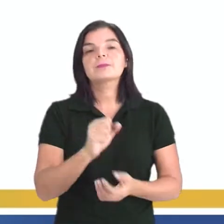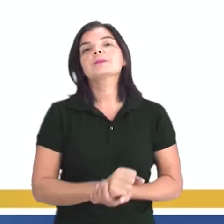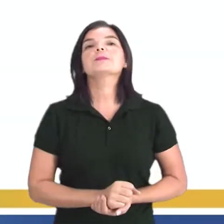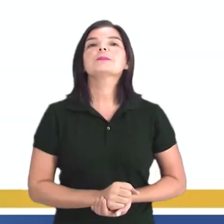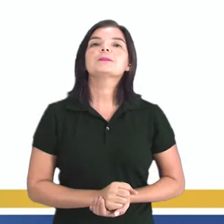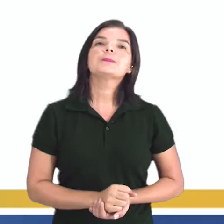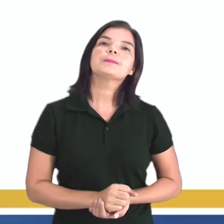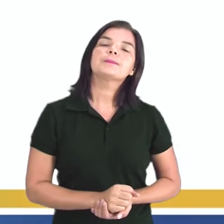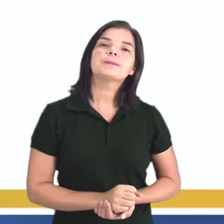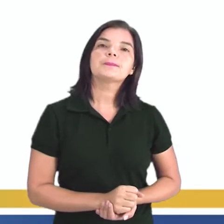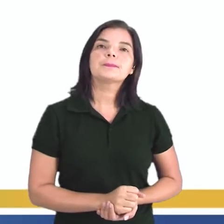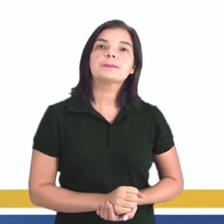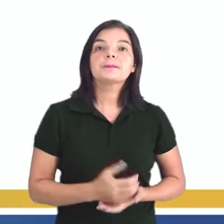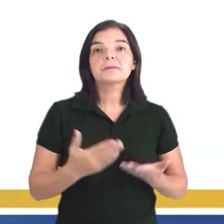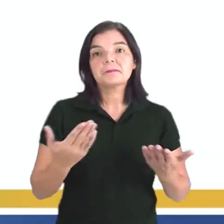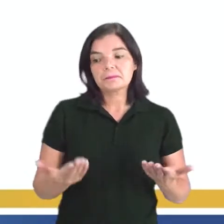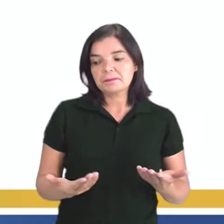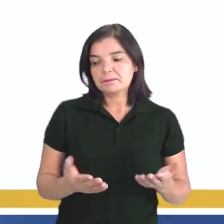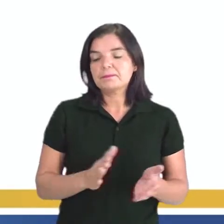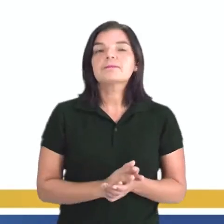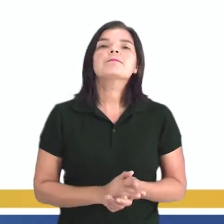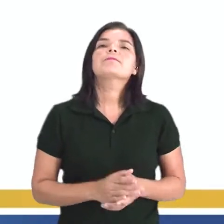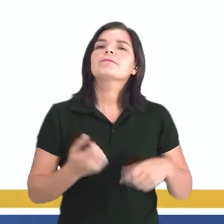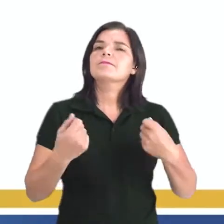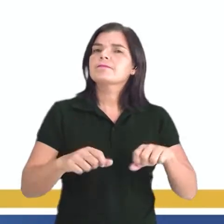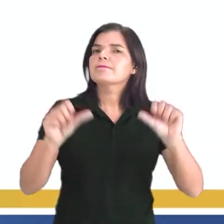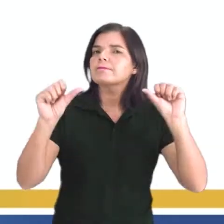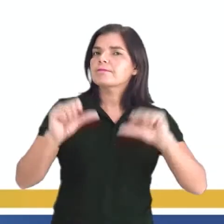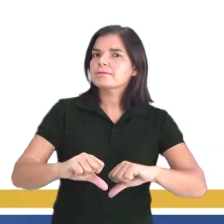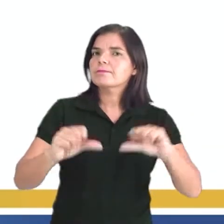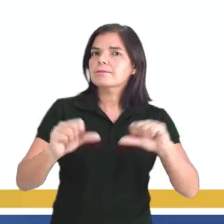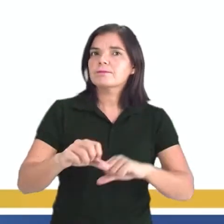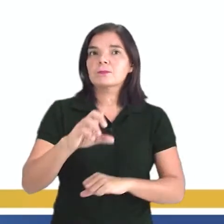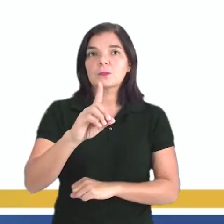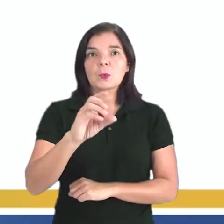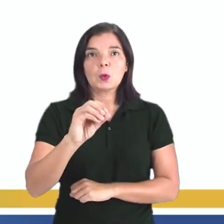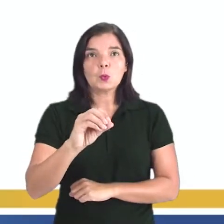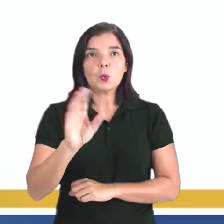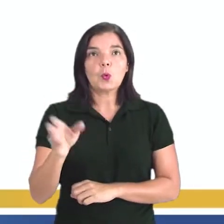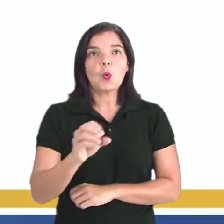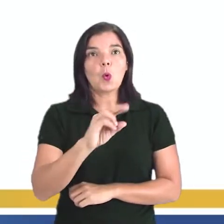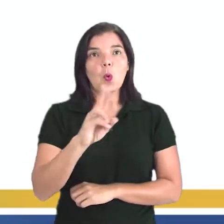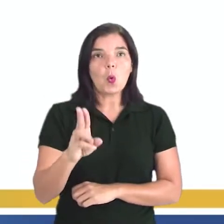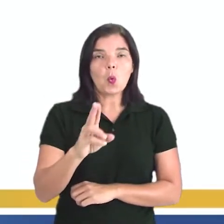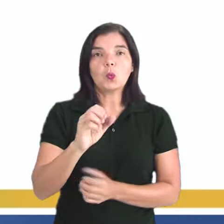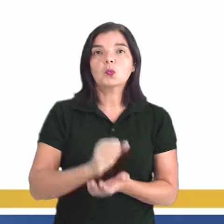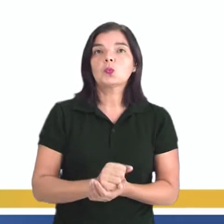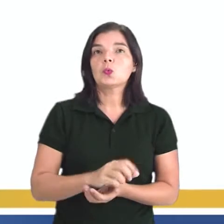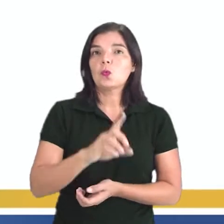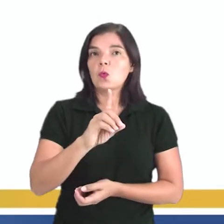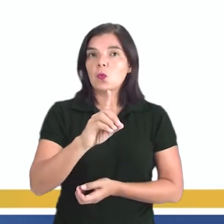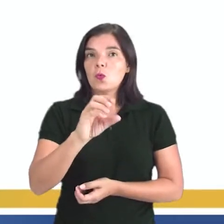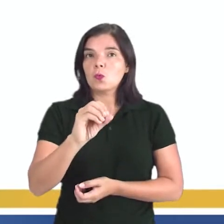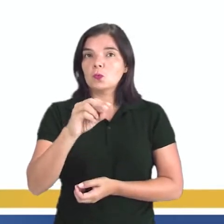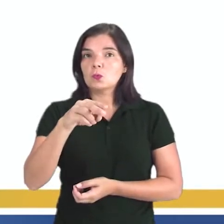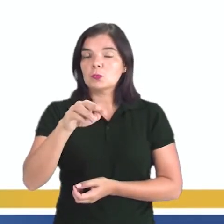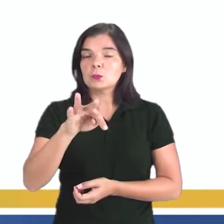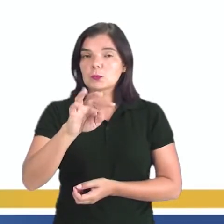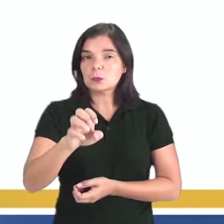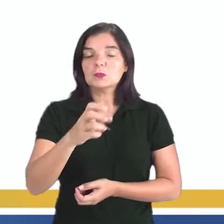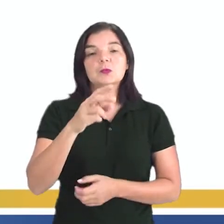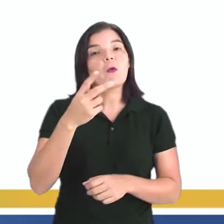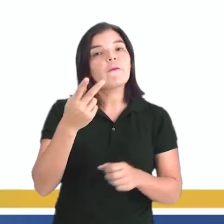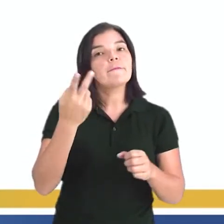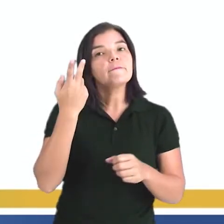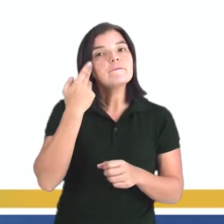boil. Nas negativas, nós precisamos usar o don't ou doesn't, ok? Junto com o nosso verbo na forma normal, sem